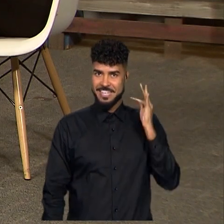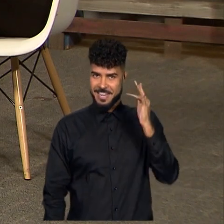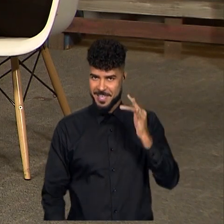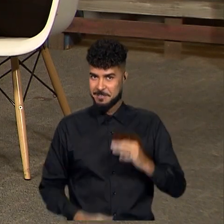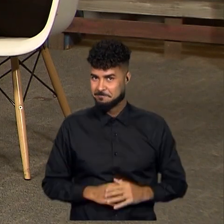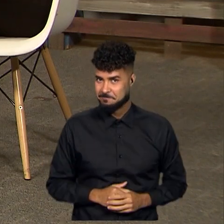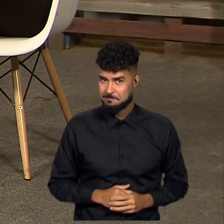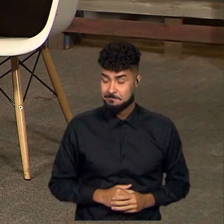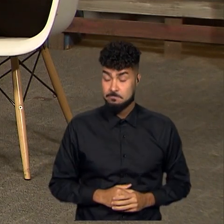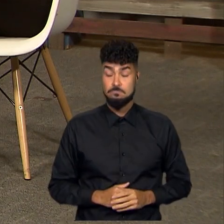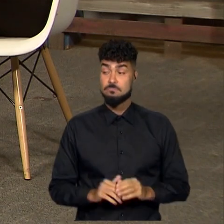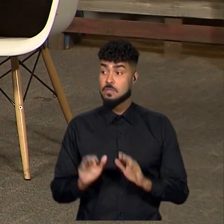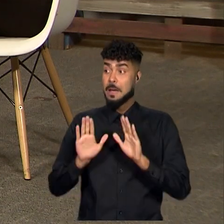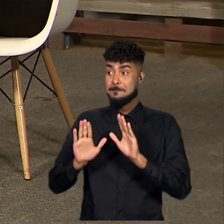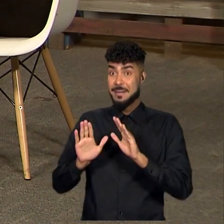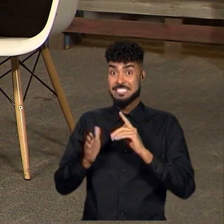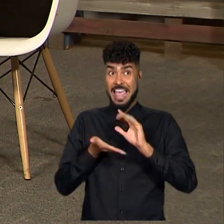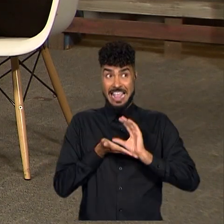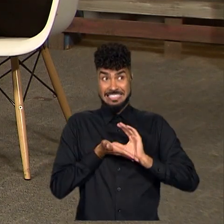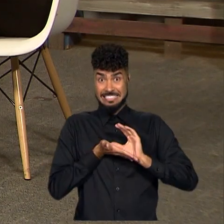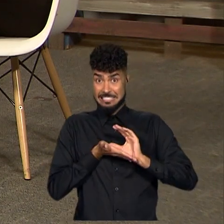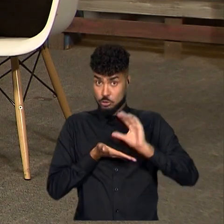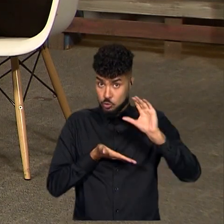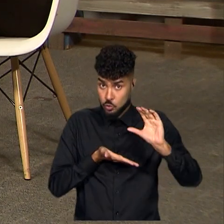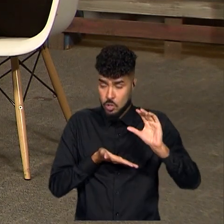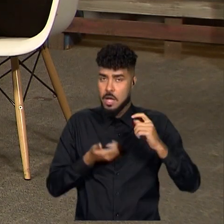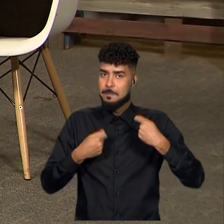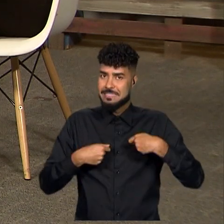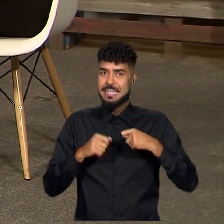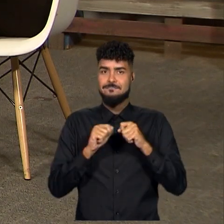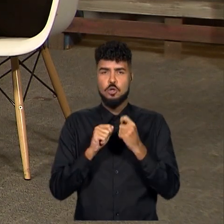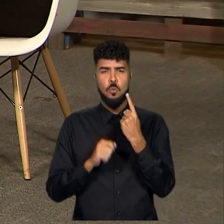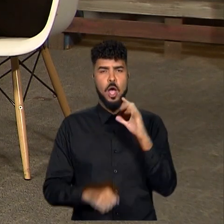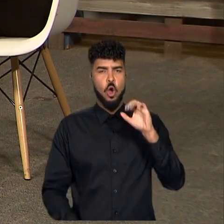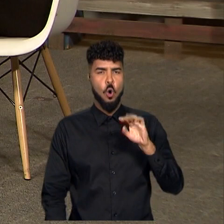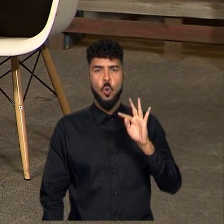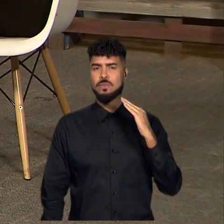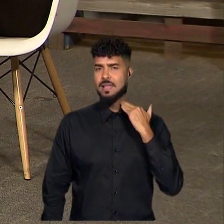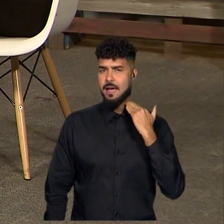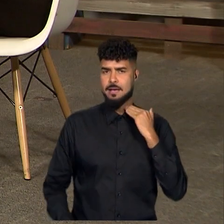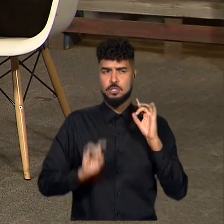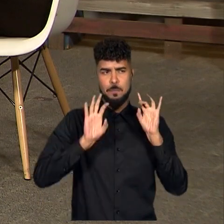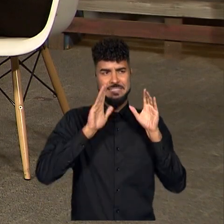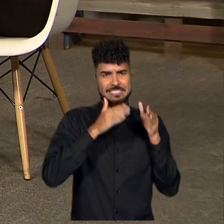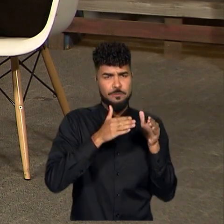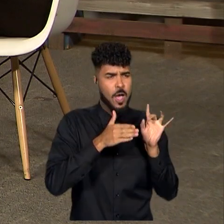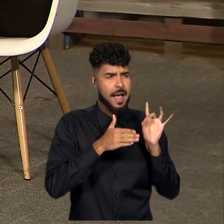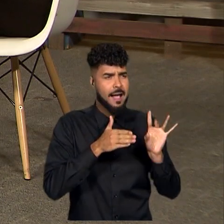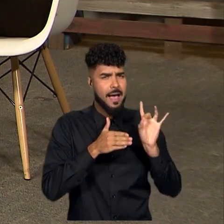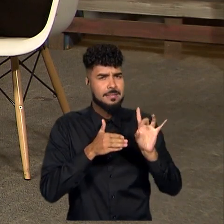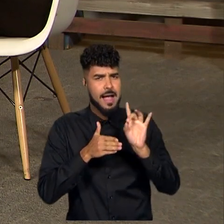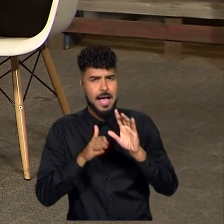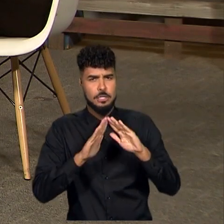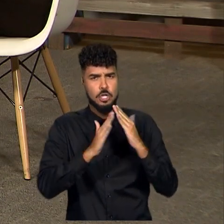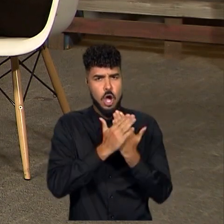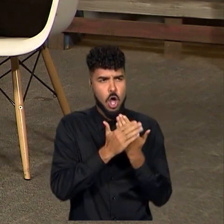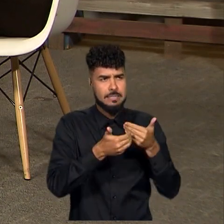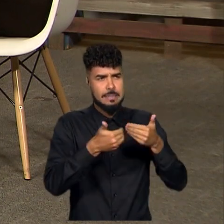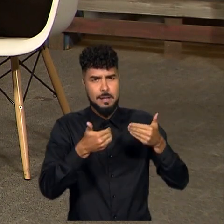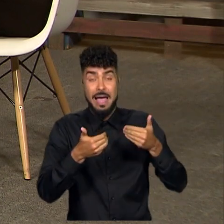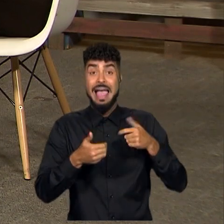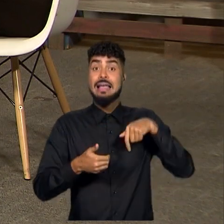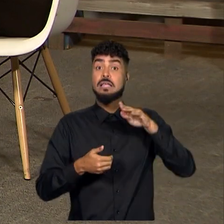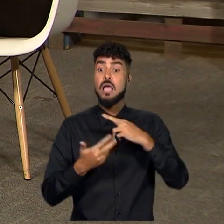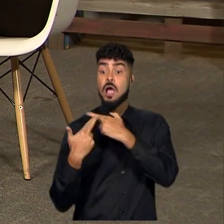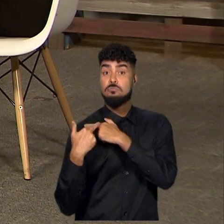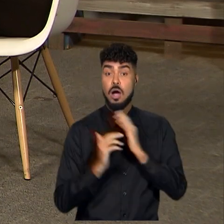eles. Mas o repasse, ele precisa ser feito para uma conta específica única para cada escola, e quem faz todo esse